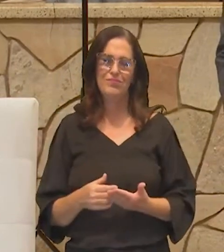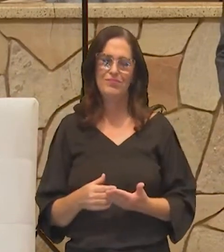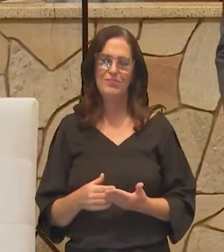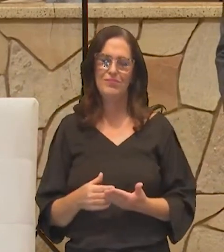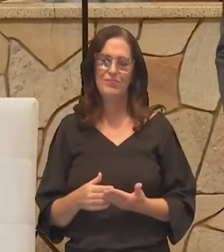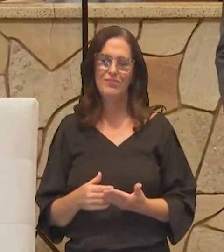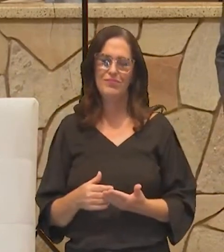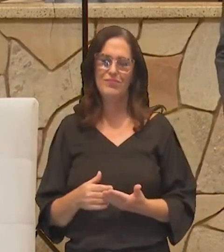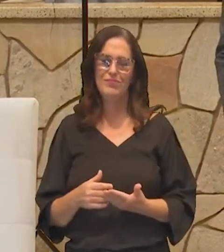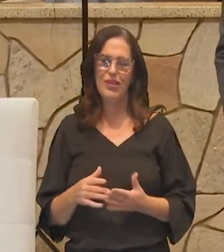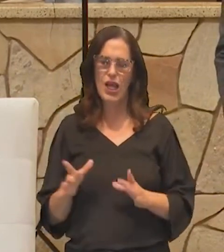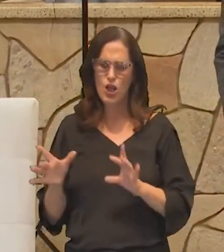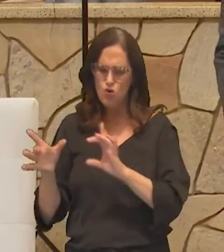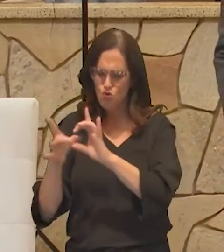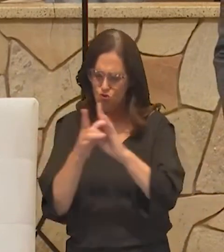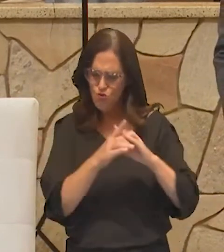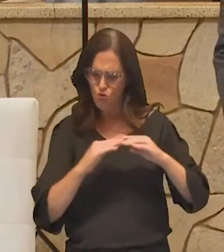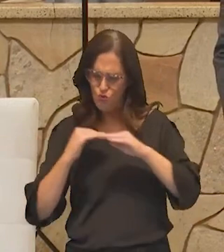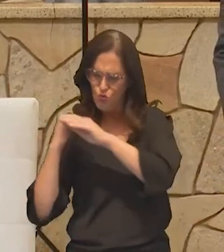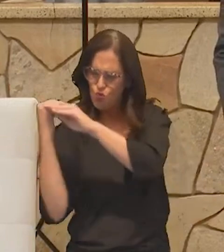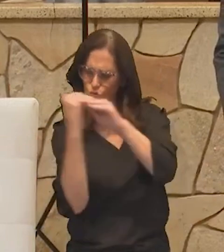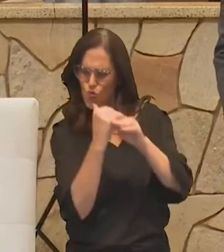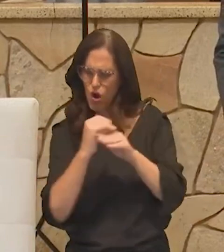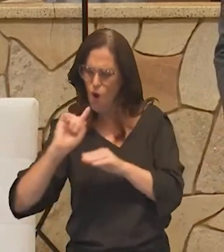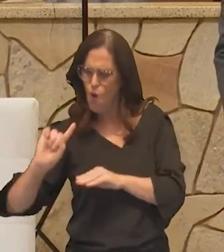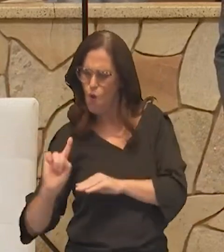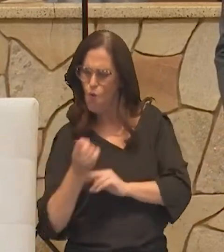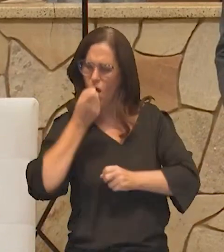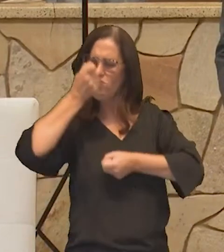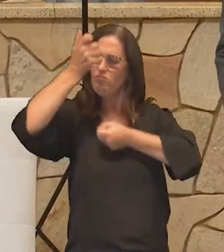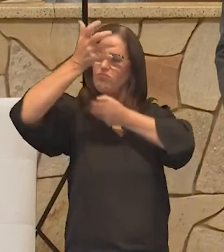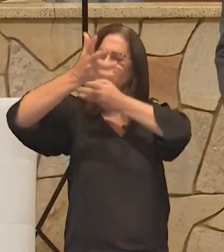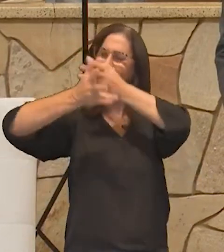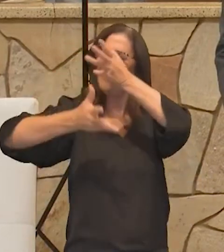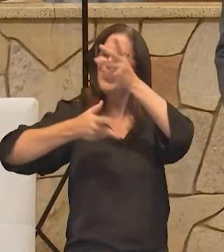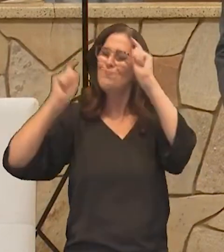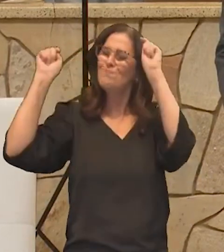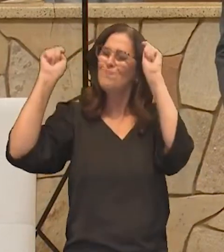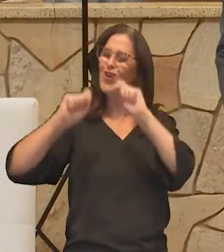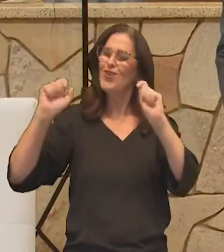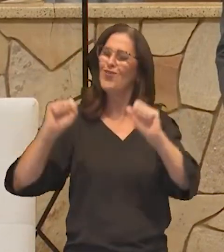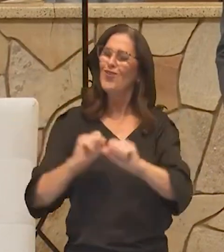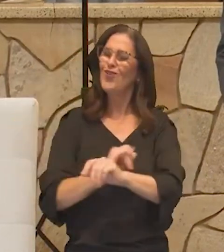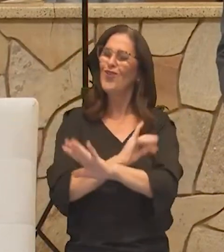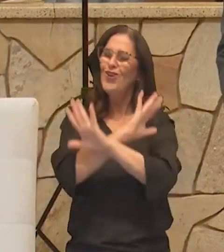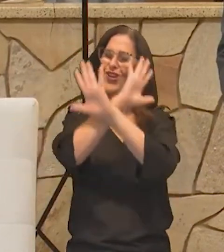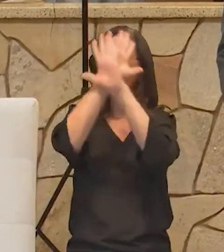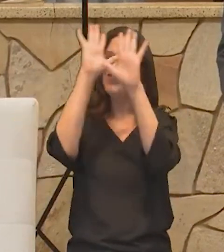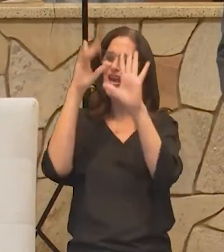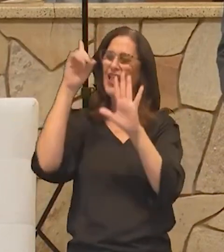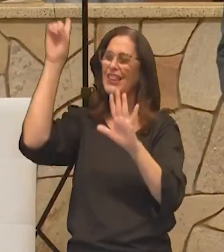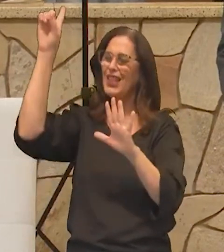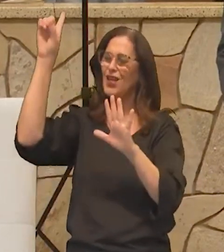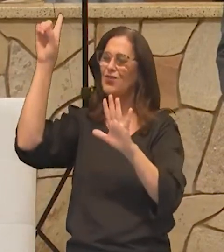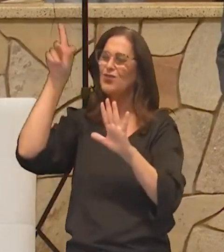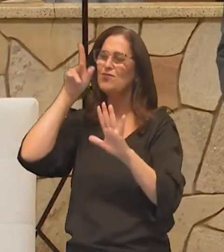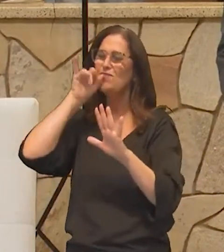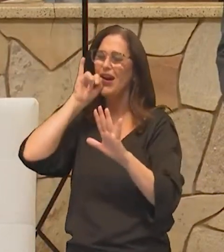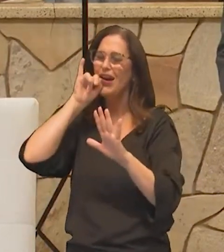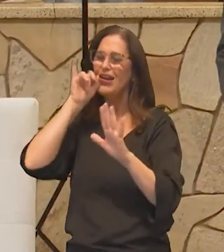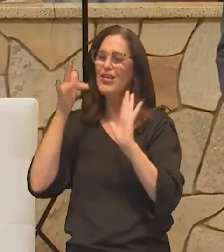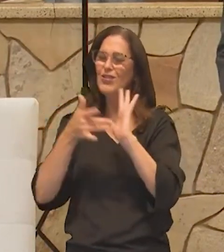assim, unânimes, em uma só voz, possamos glorificar o Deus e Pai de Jesus